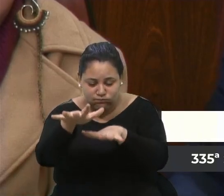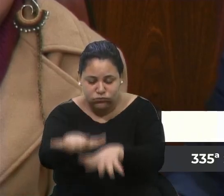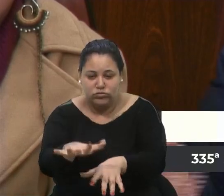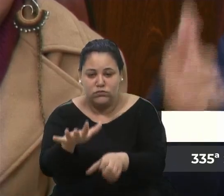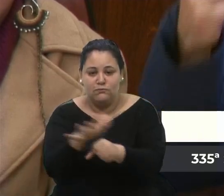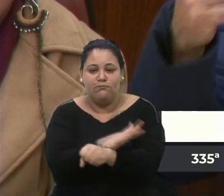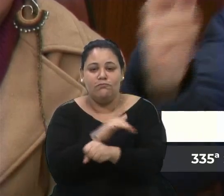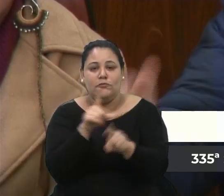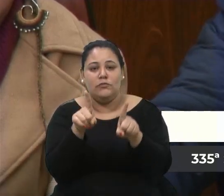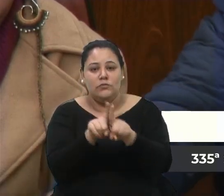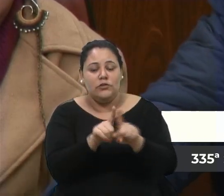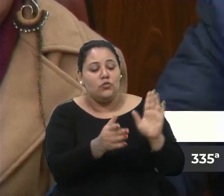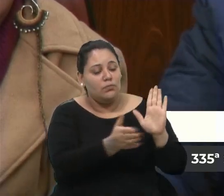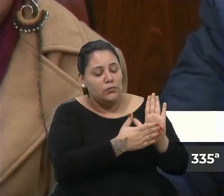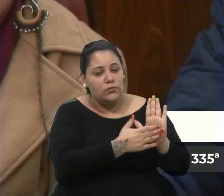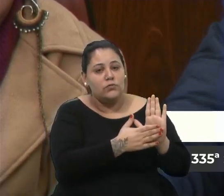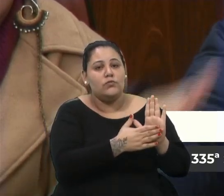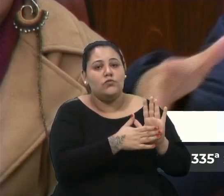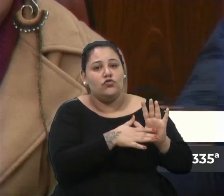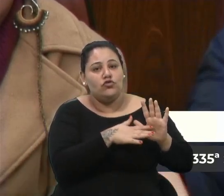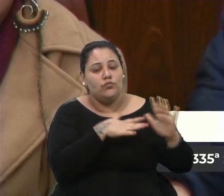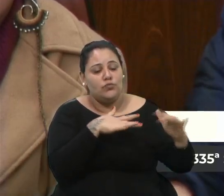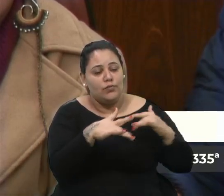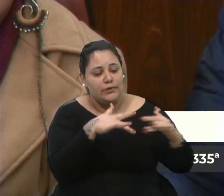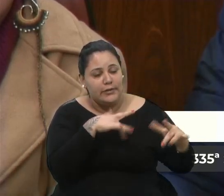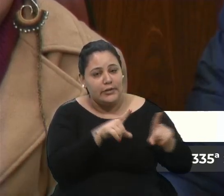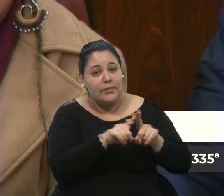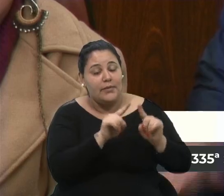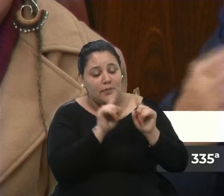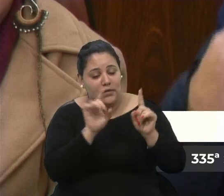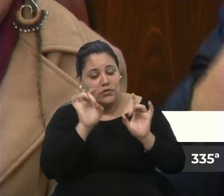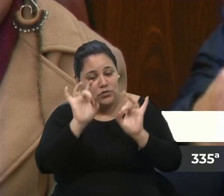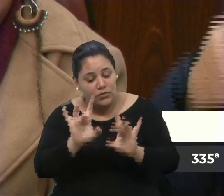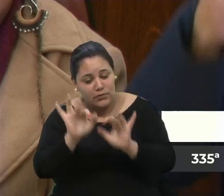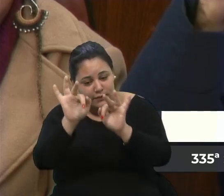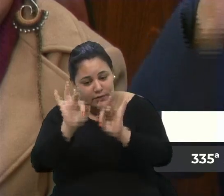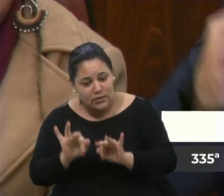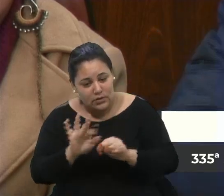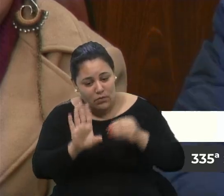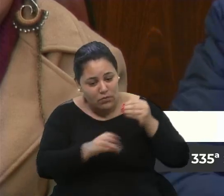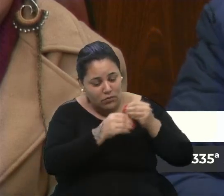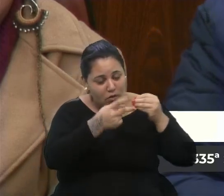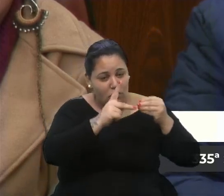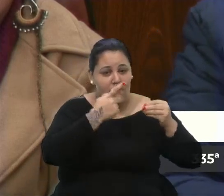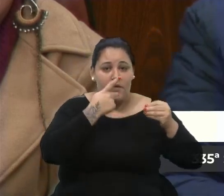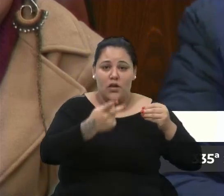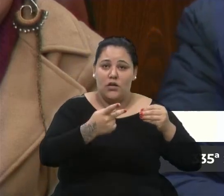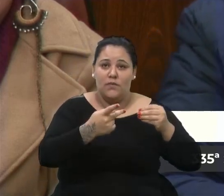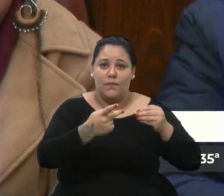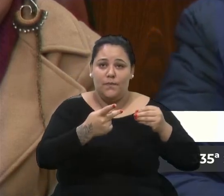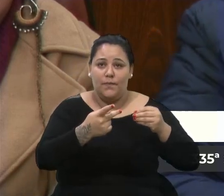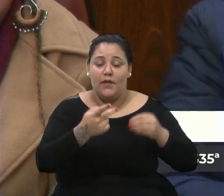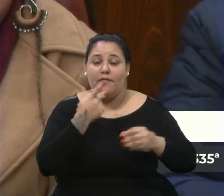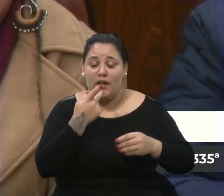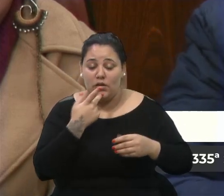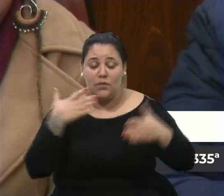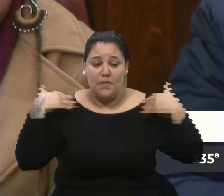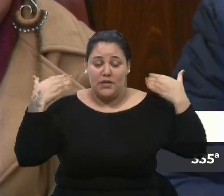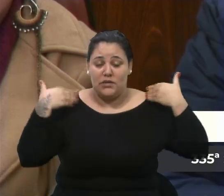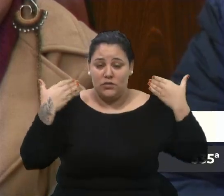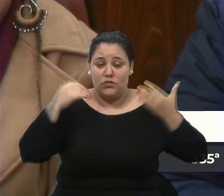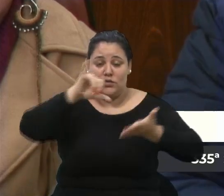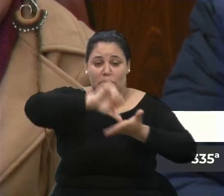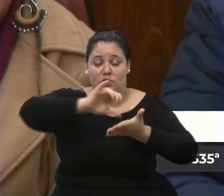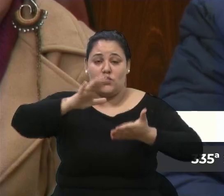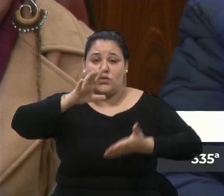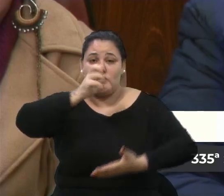plano de mobilidade, mas concluo essa parte, vereadora Rose, dizendo que, circulando no centro sábado,